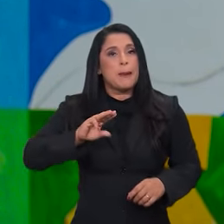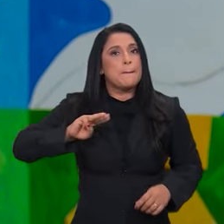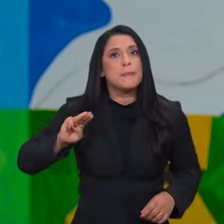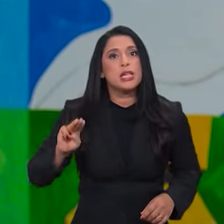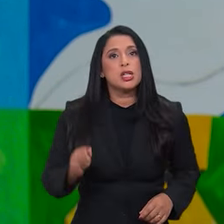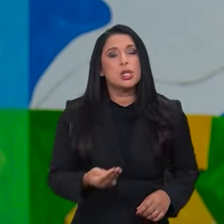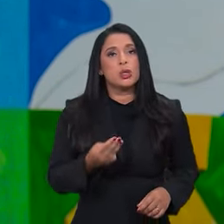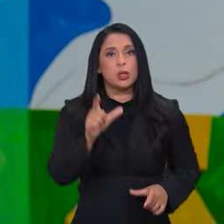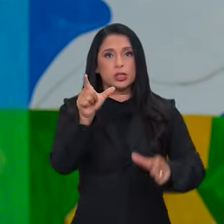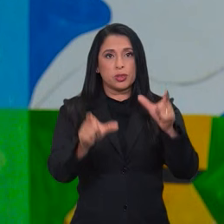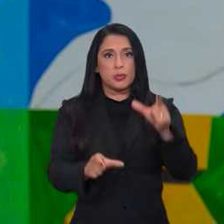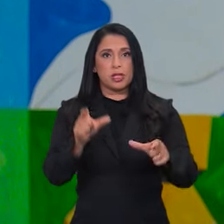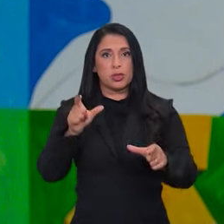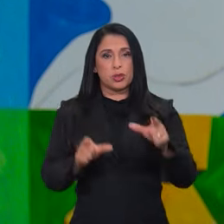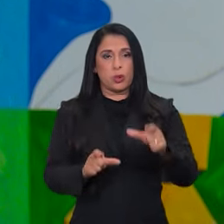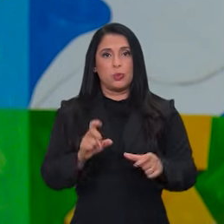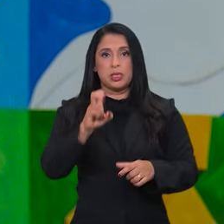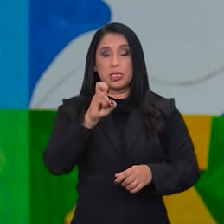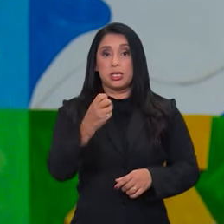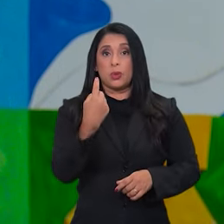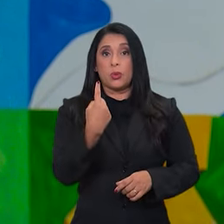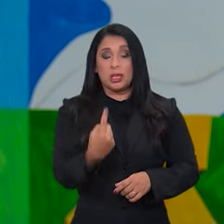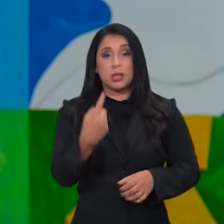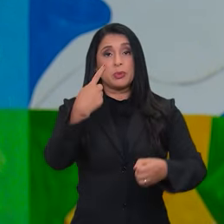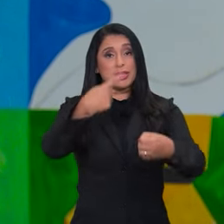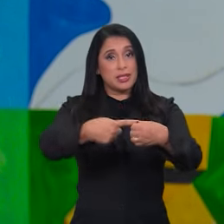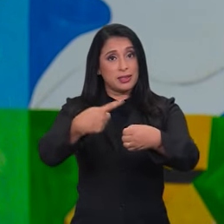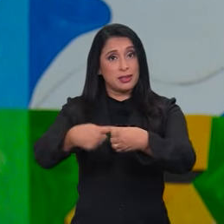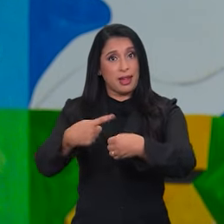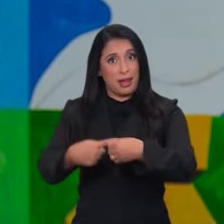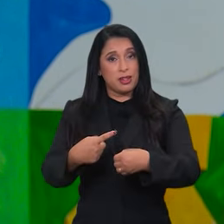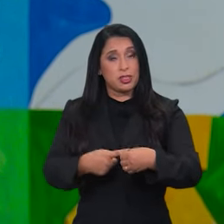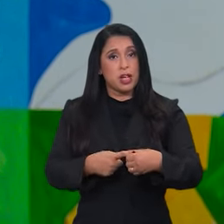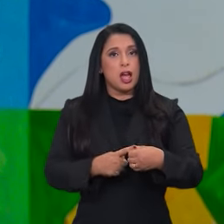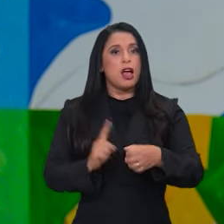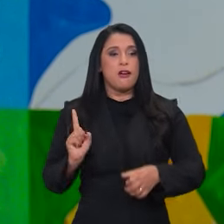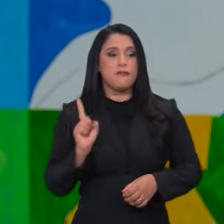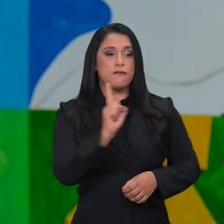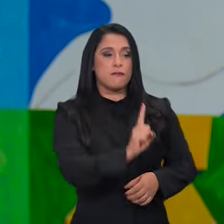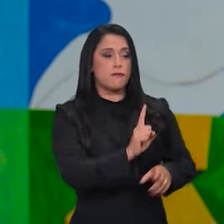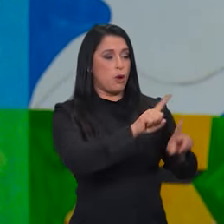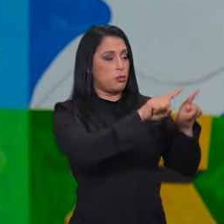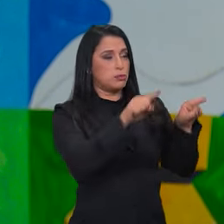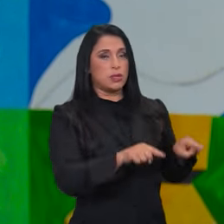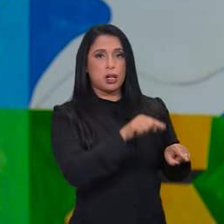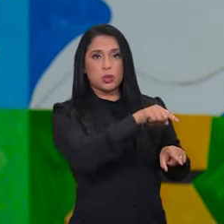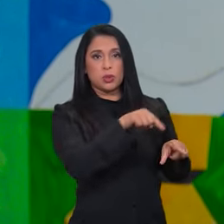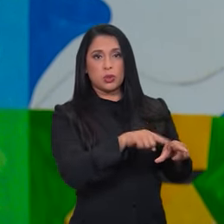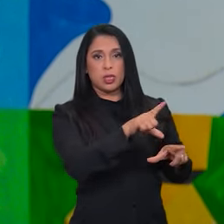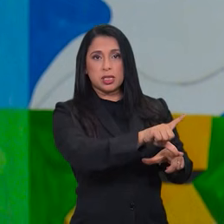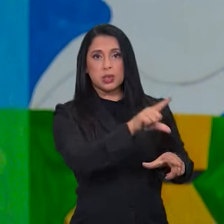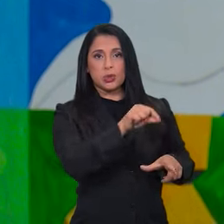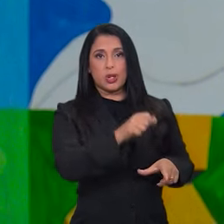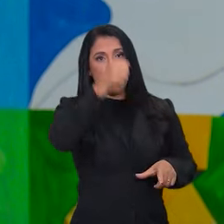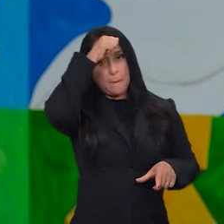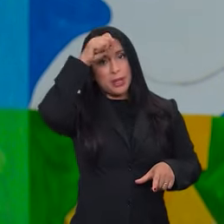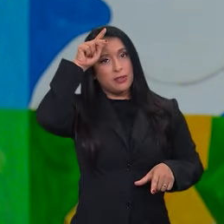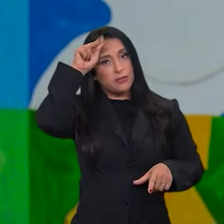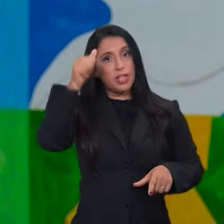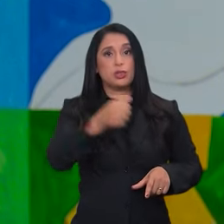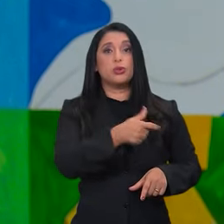de 30 milhões de eleitoras e eleitores em 51 cidades brasileiras voltarão às urnas para definir a escolha do